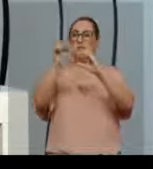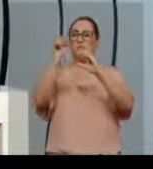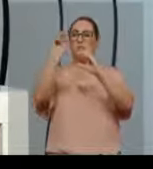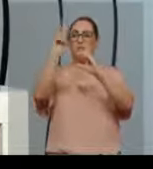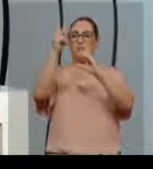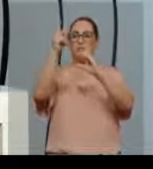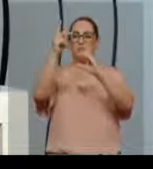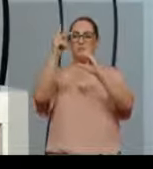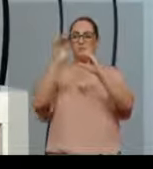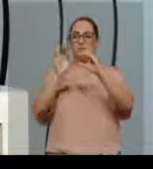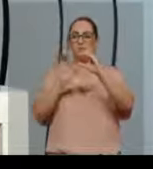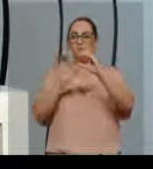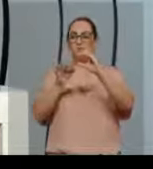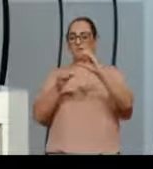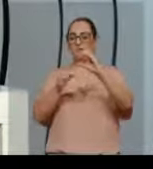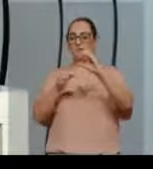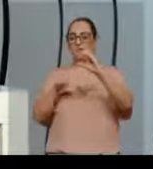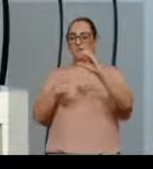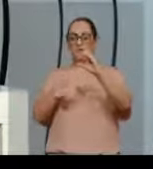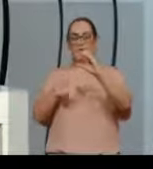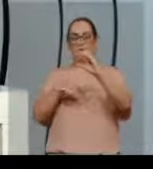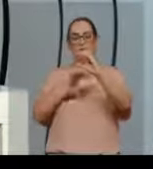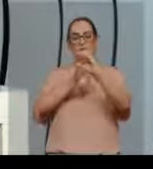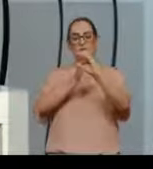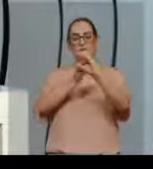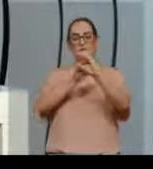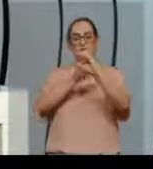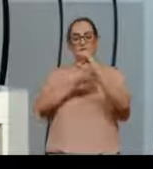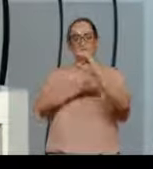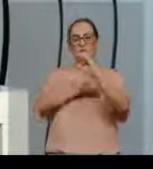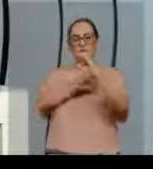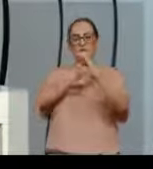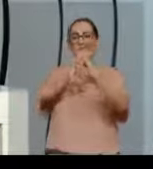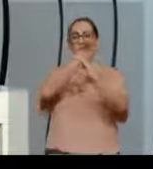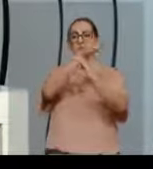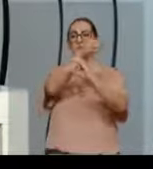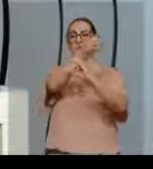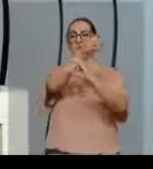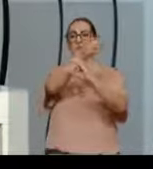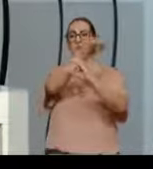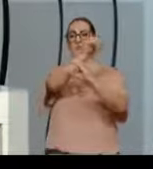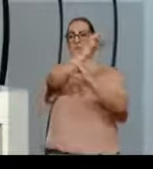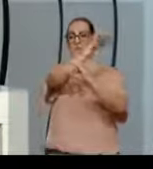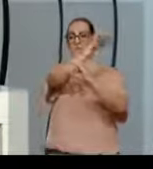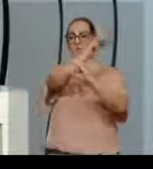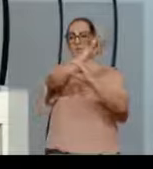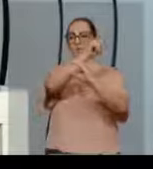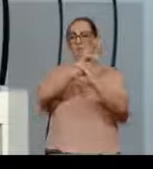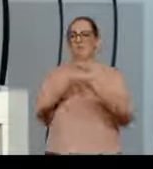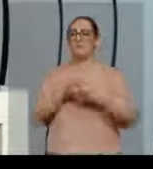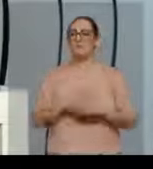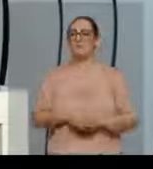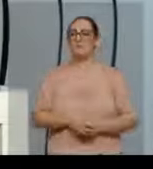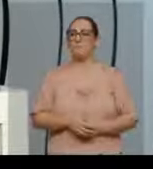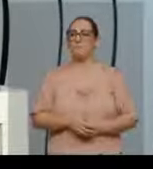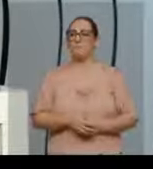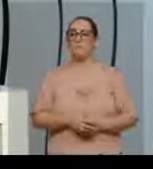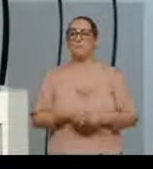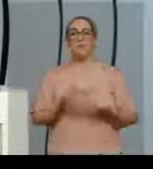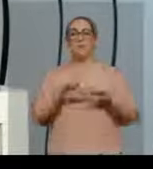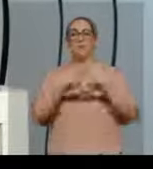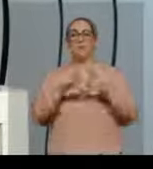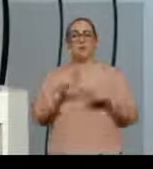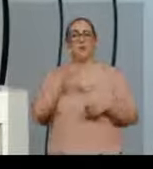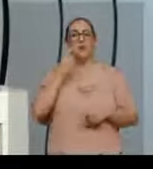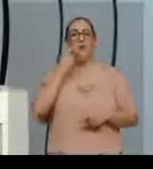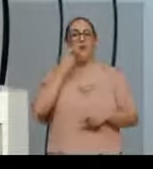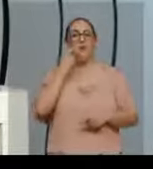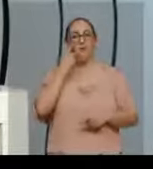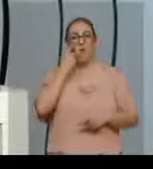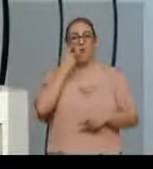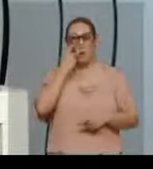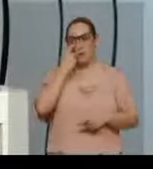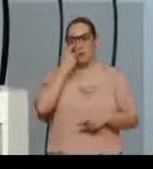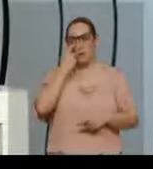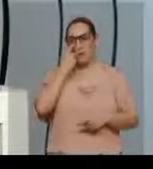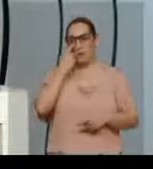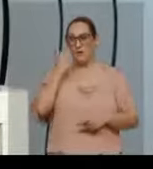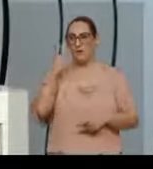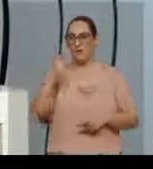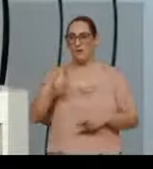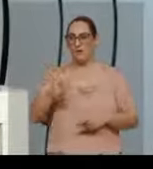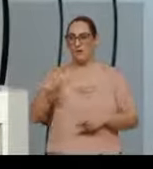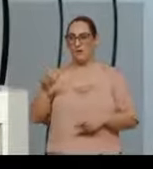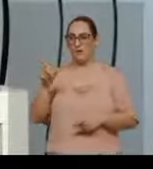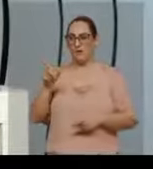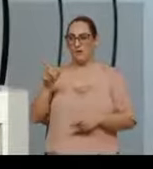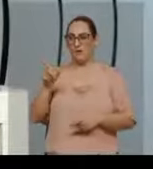ligantes completamente diferentes. Agora, se for nessa situação, olha só essa daqui. Eu